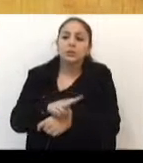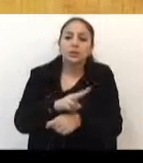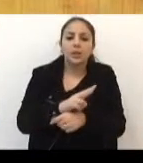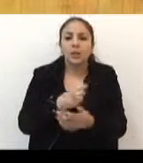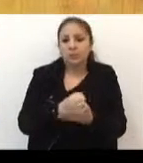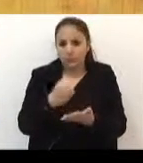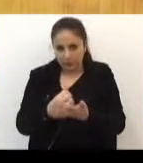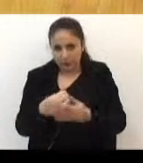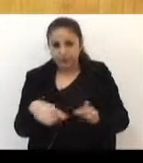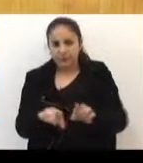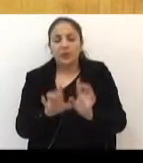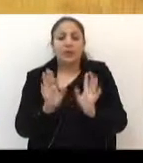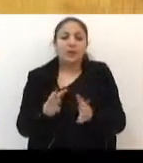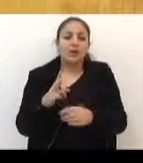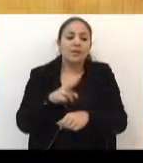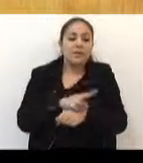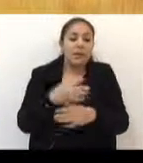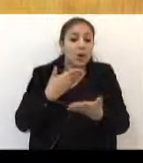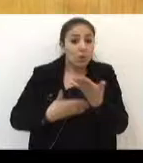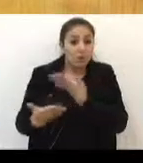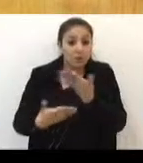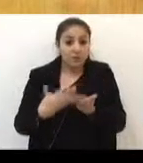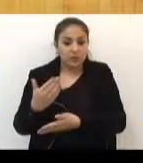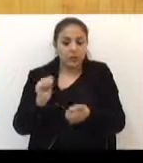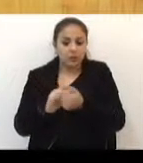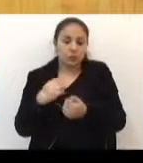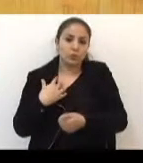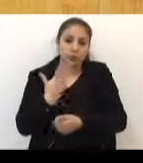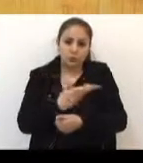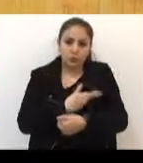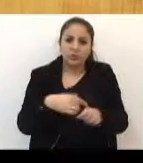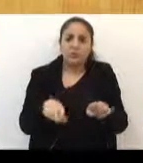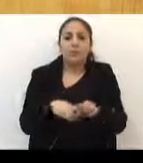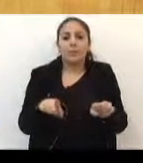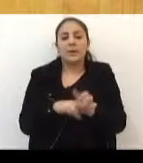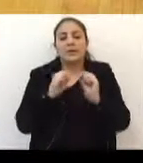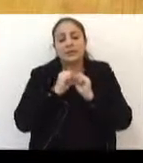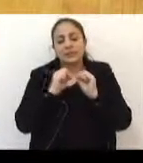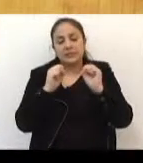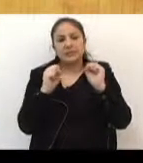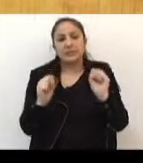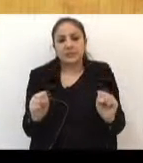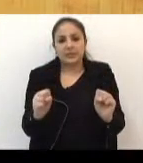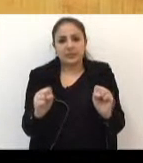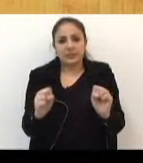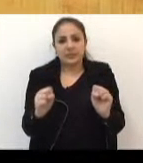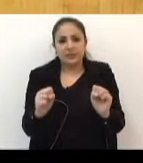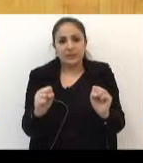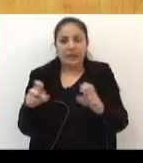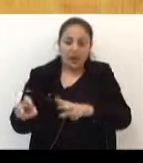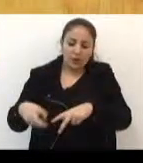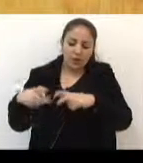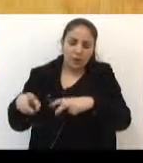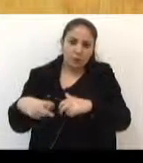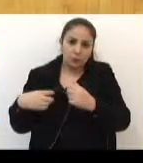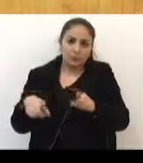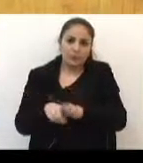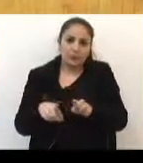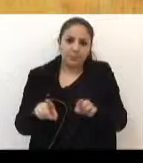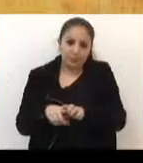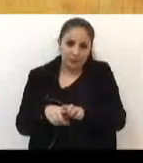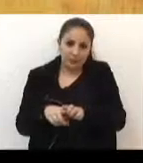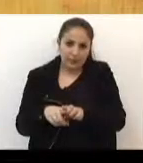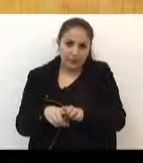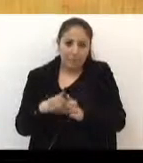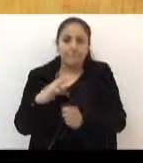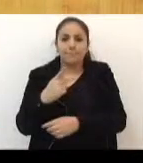fiscalização ela é compartilhada entre nós e as secretarias de agricultura, abastecimento e